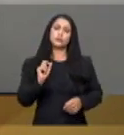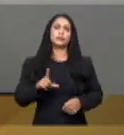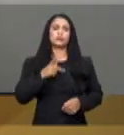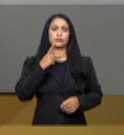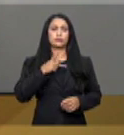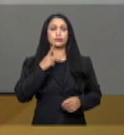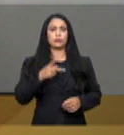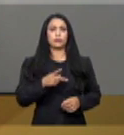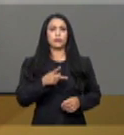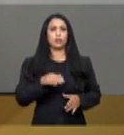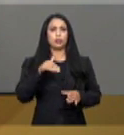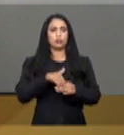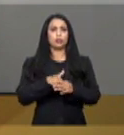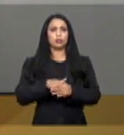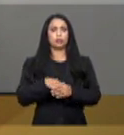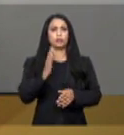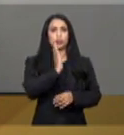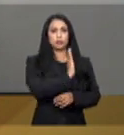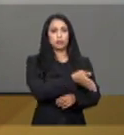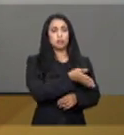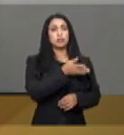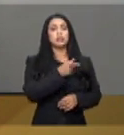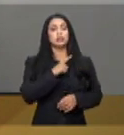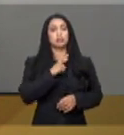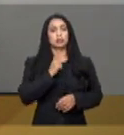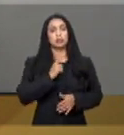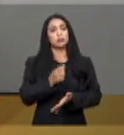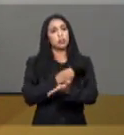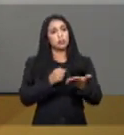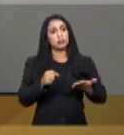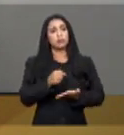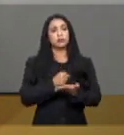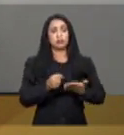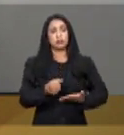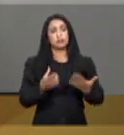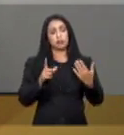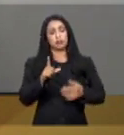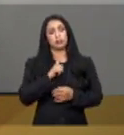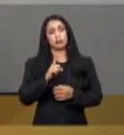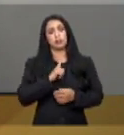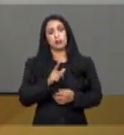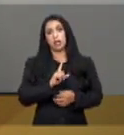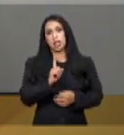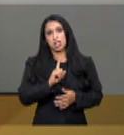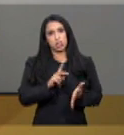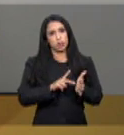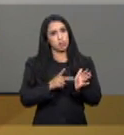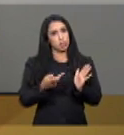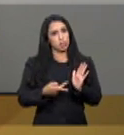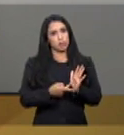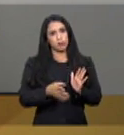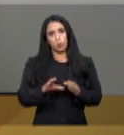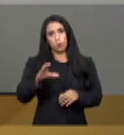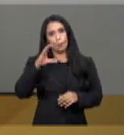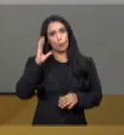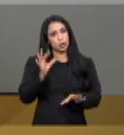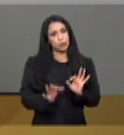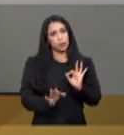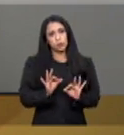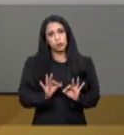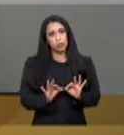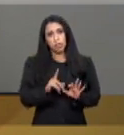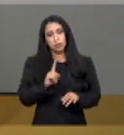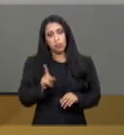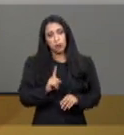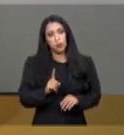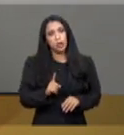forma expressa nos votos vencidos, em razão dos fundamentos que eles acolheram. Isto não significa omissão do julgado, significa que os votos